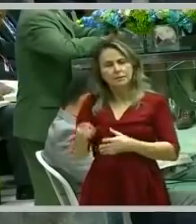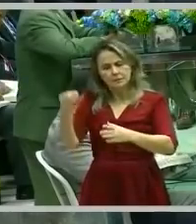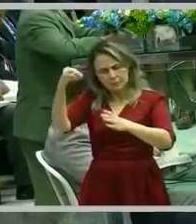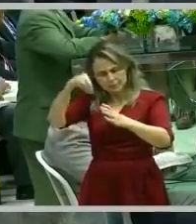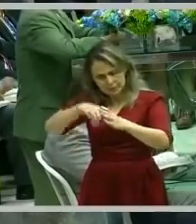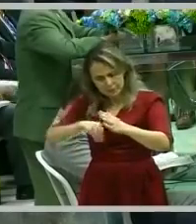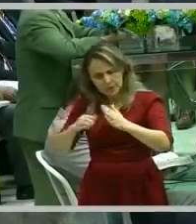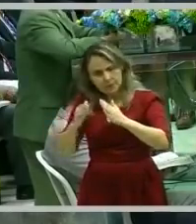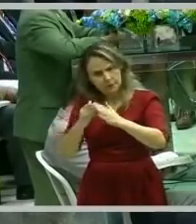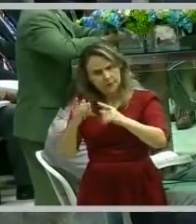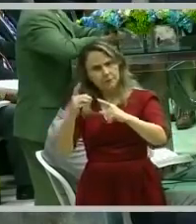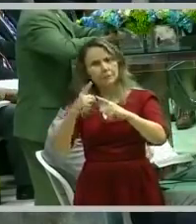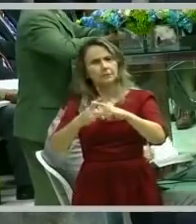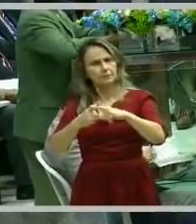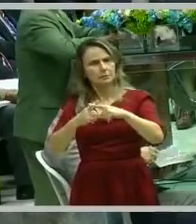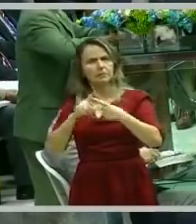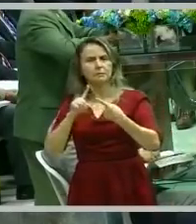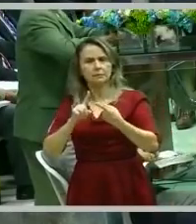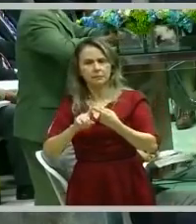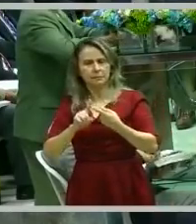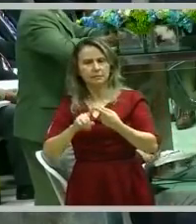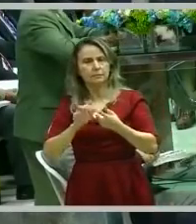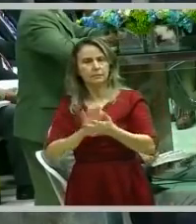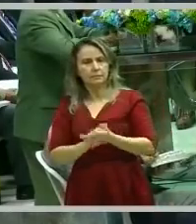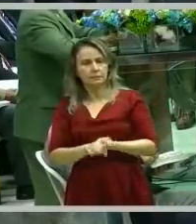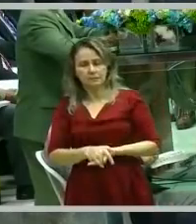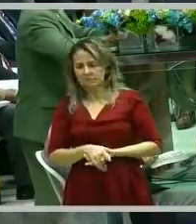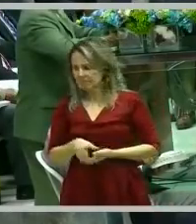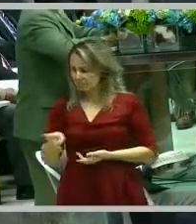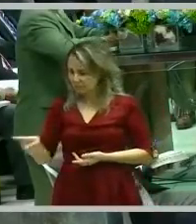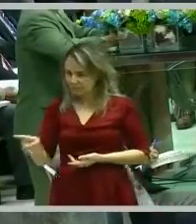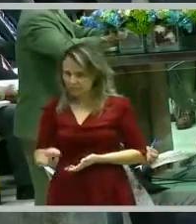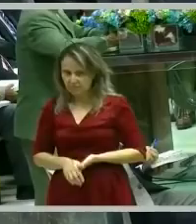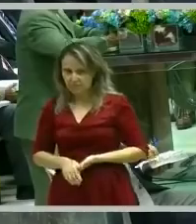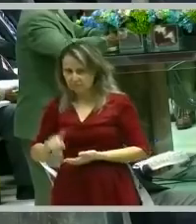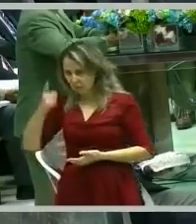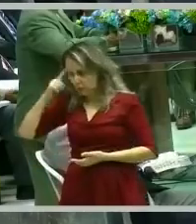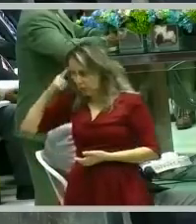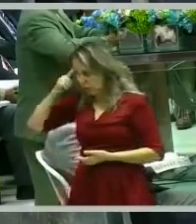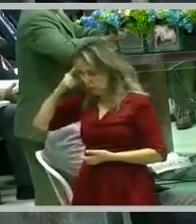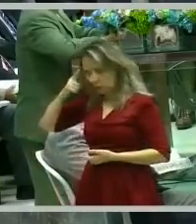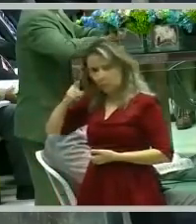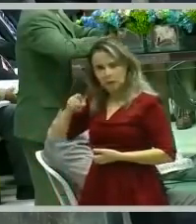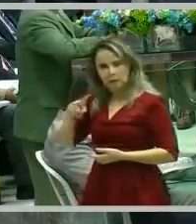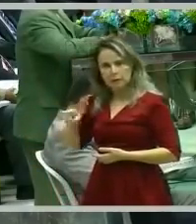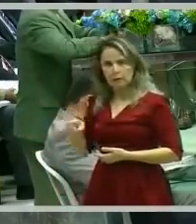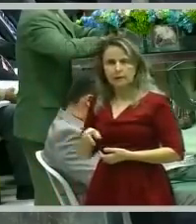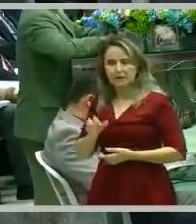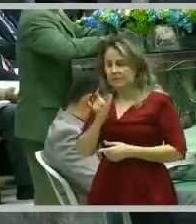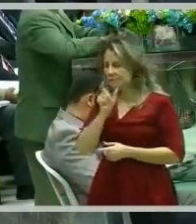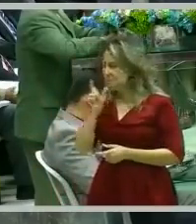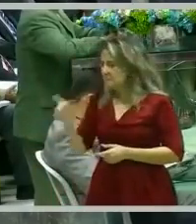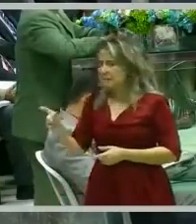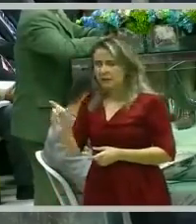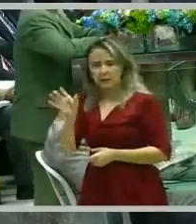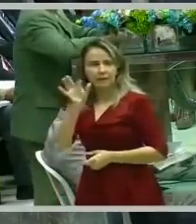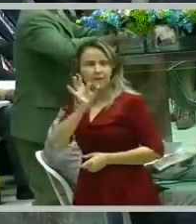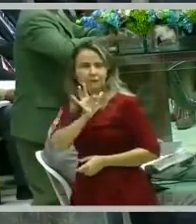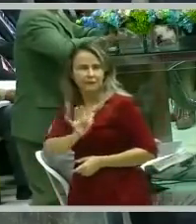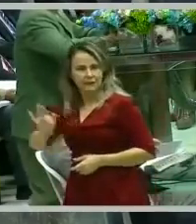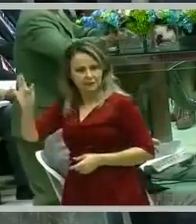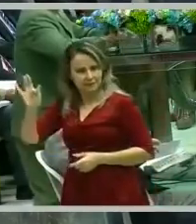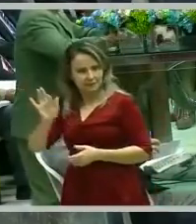irmão? Isso é fanático. Vão lhe chamar de fariseu. Vão lhe chamar de